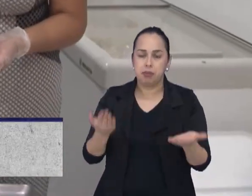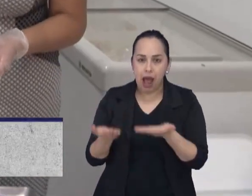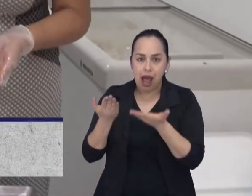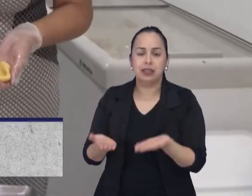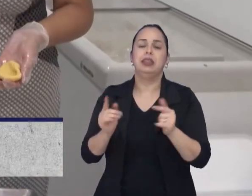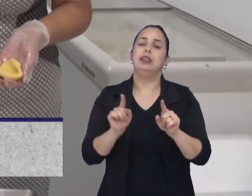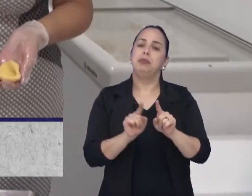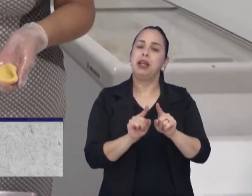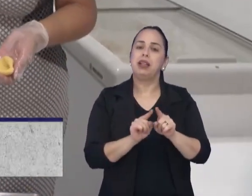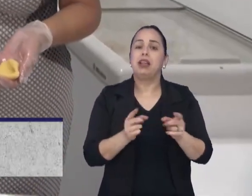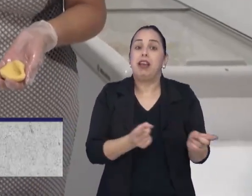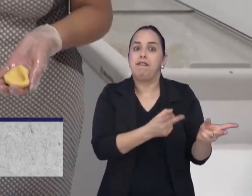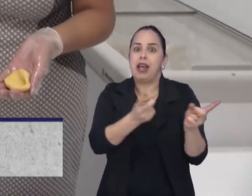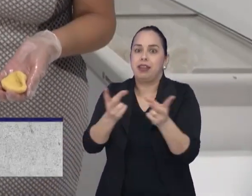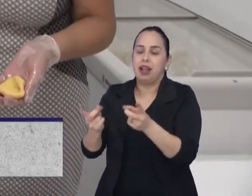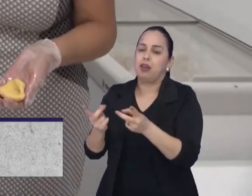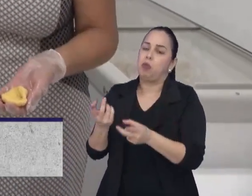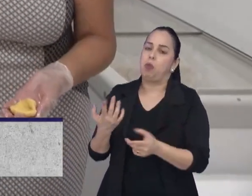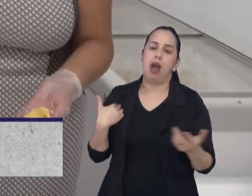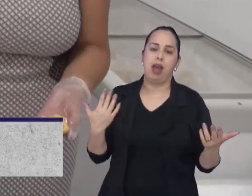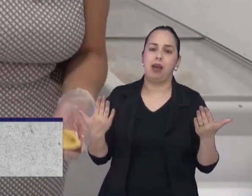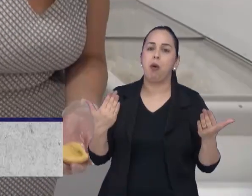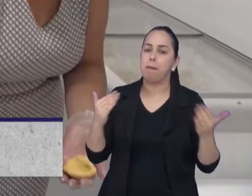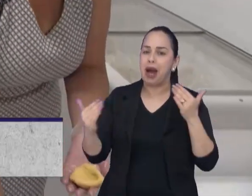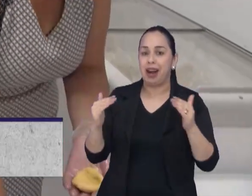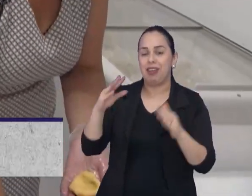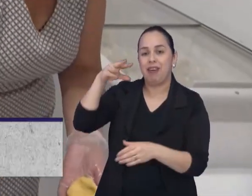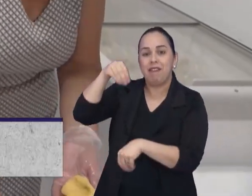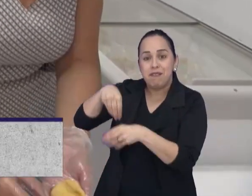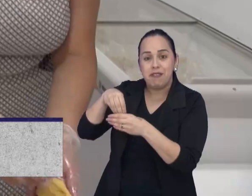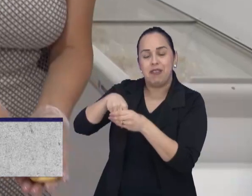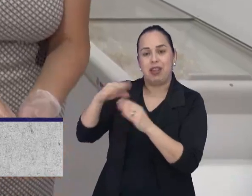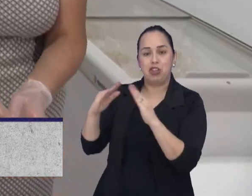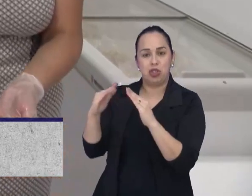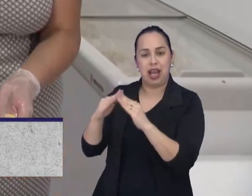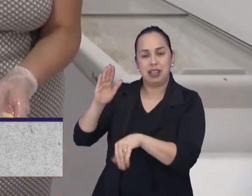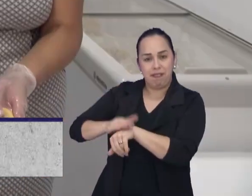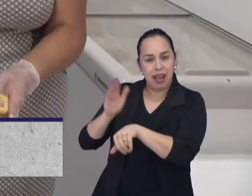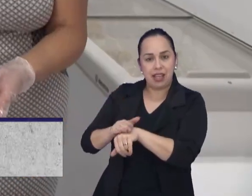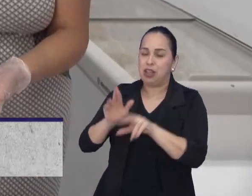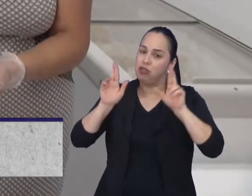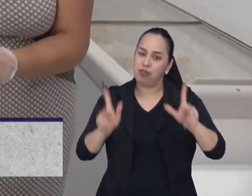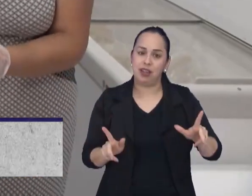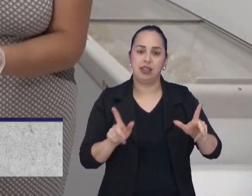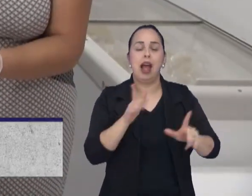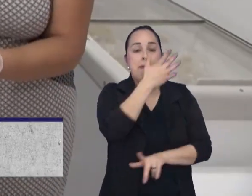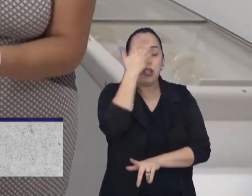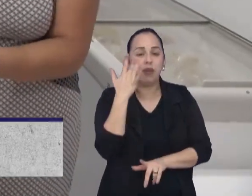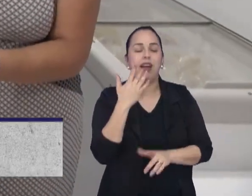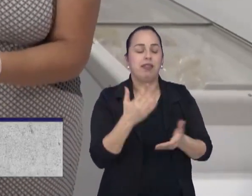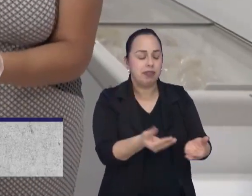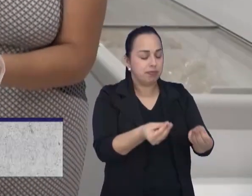larga escala, não é mais artesanal como se fazia em casa, Exatamente. né? E é bom padronizar porque aí o cliente, quando ele compra, ele sempre vai receber o